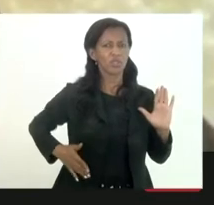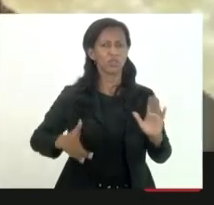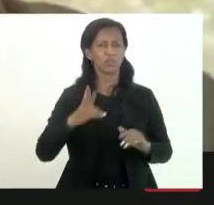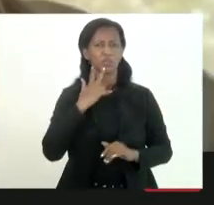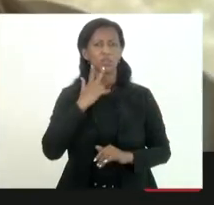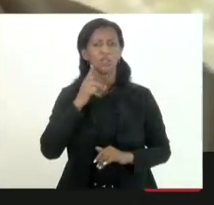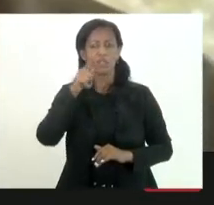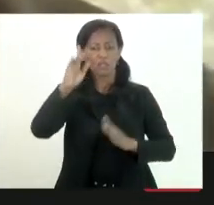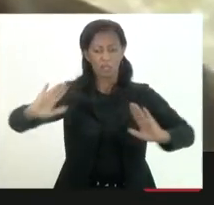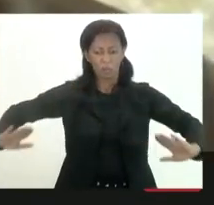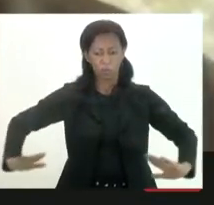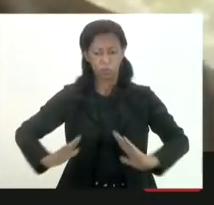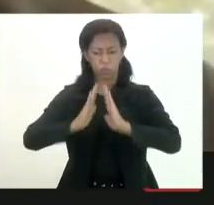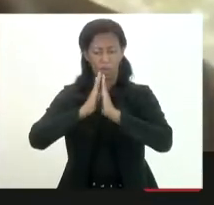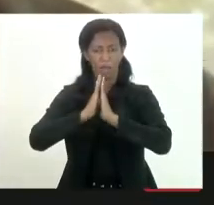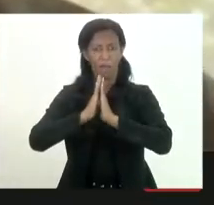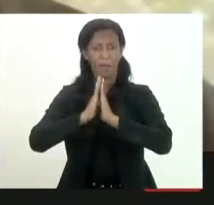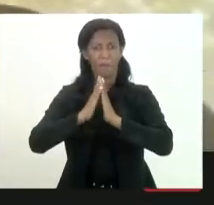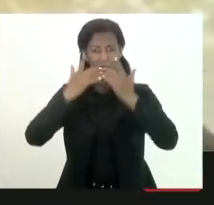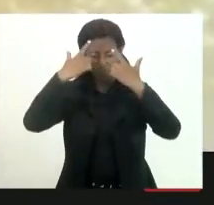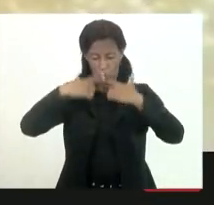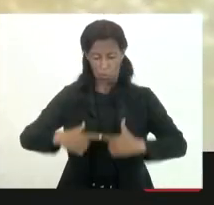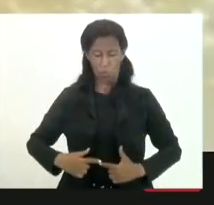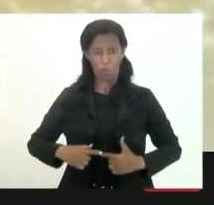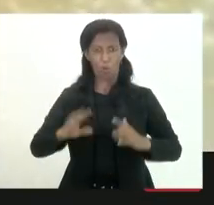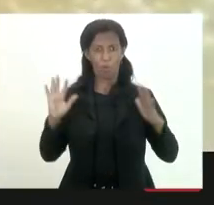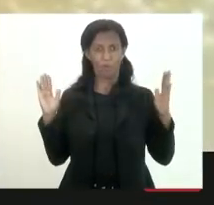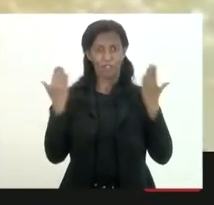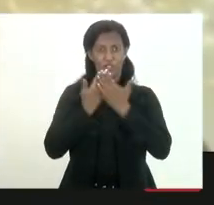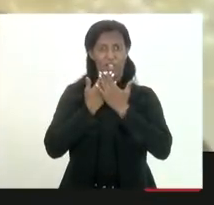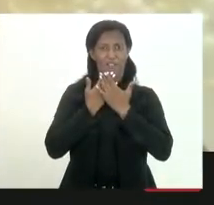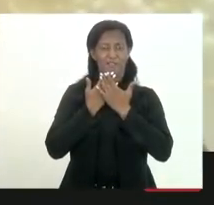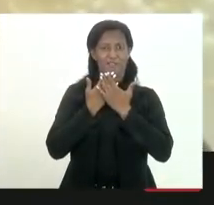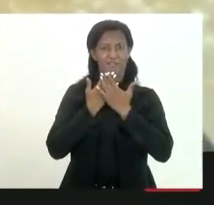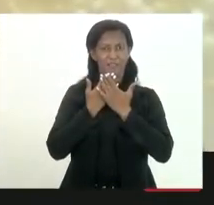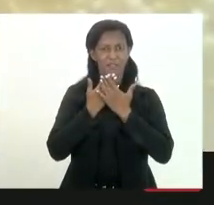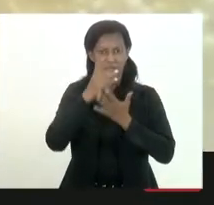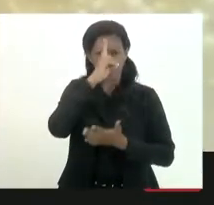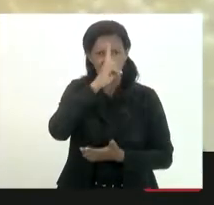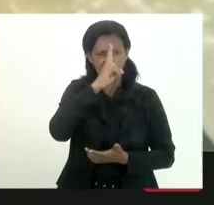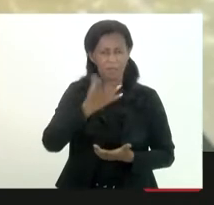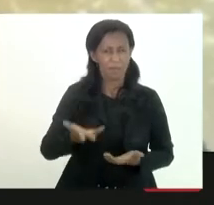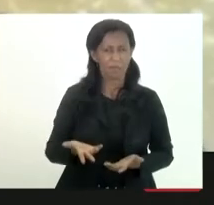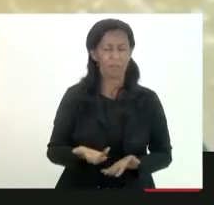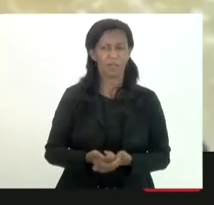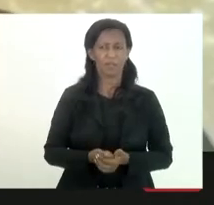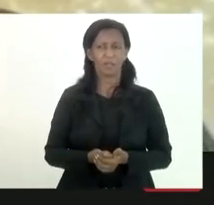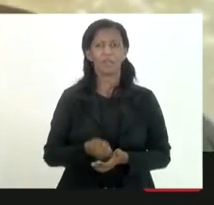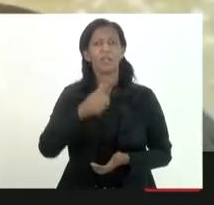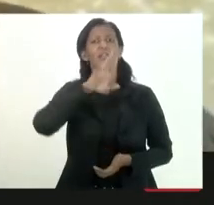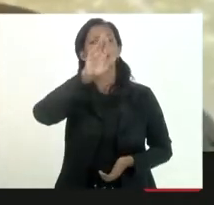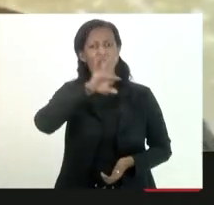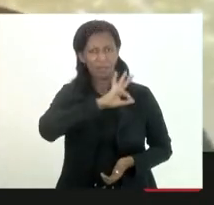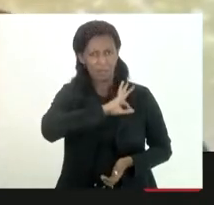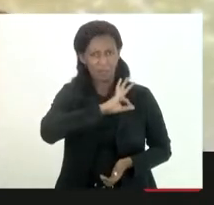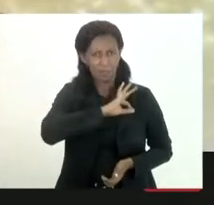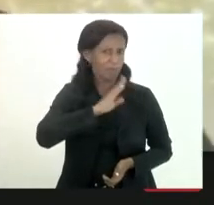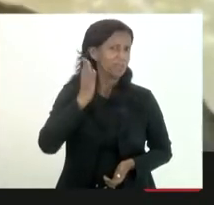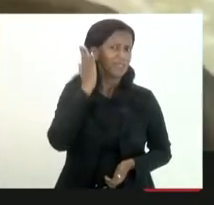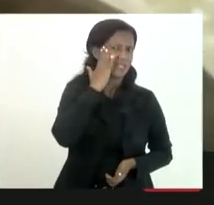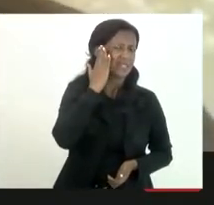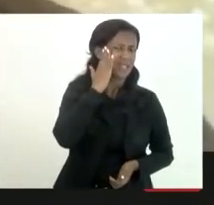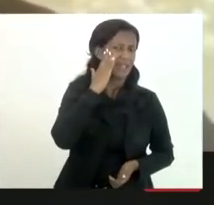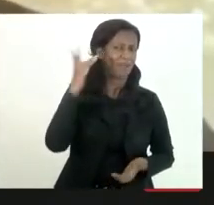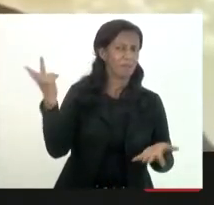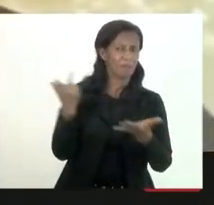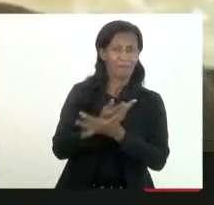ia para terreiro para ter o corpo fechado, se lembra disso? Você deve se lembrar, até que é mais novo, mas quem era da polícia se lembra